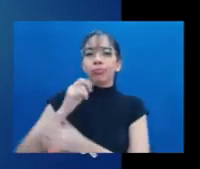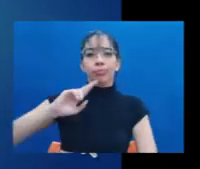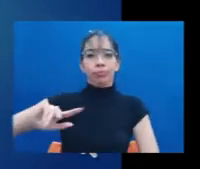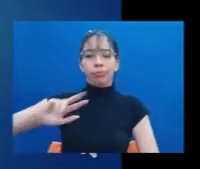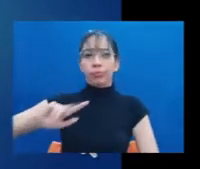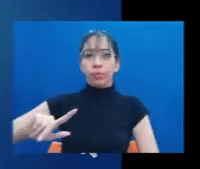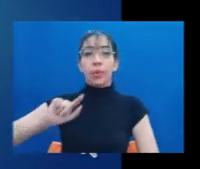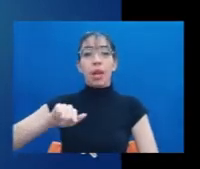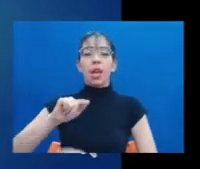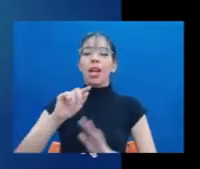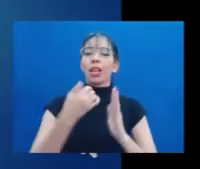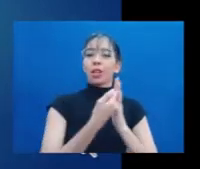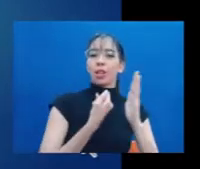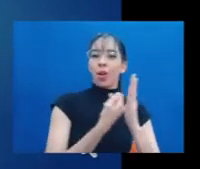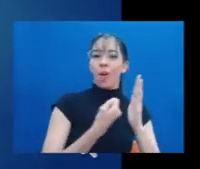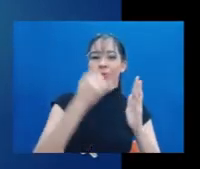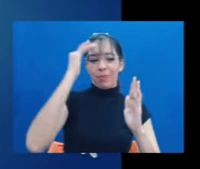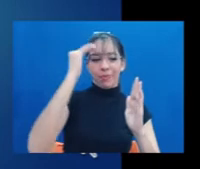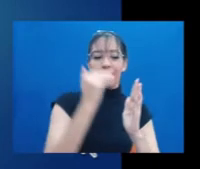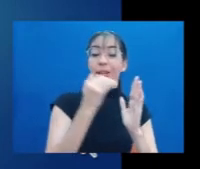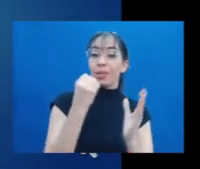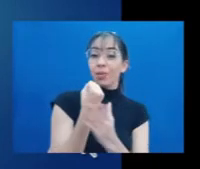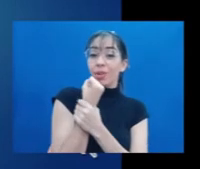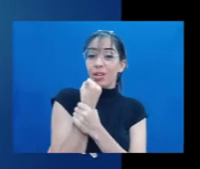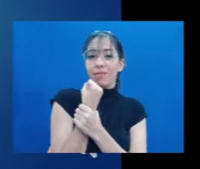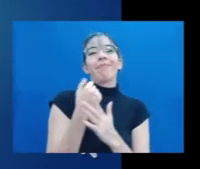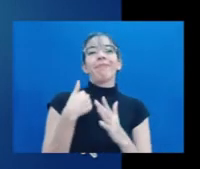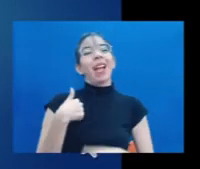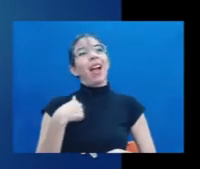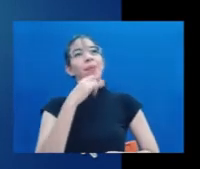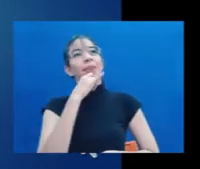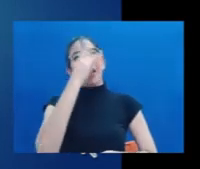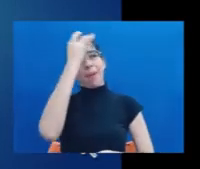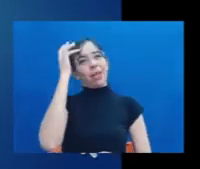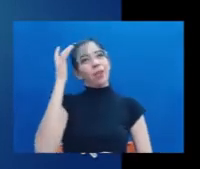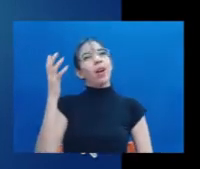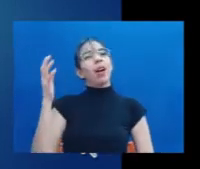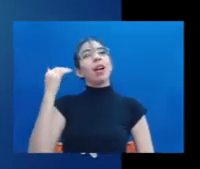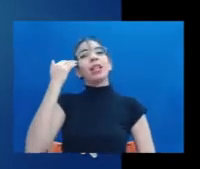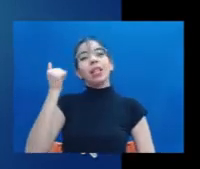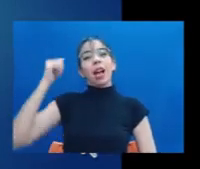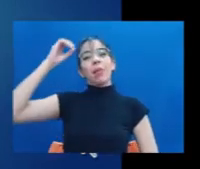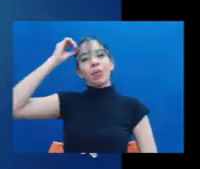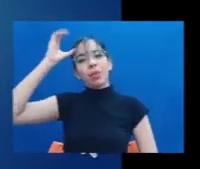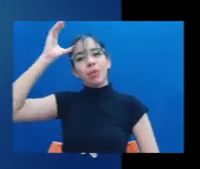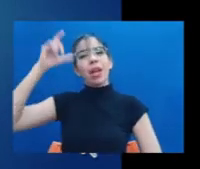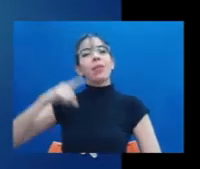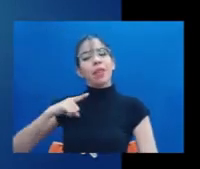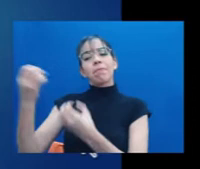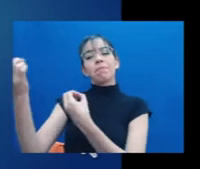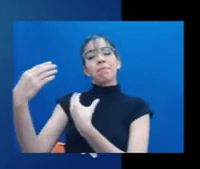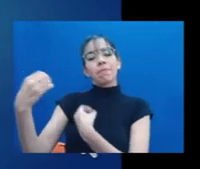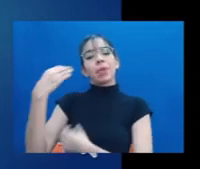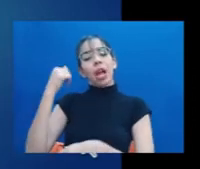O ato inseguro é o não cumprimento de norma de segurança durante o trabalho. Então, a gente parte da premissa que a pessoa recebeu a capacitação, ela tem